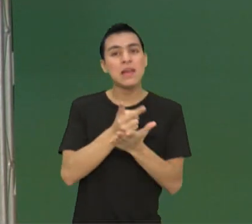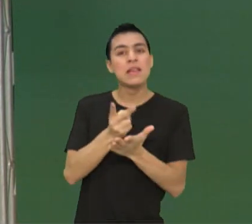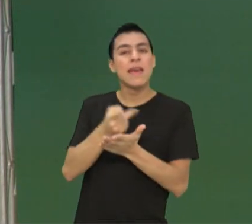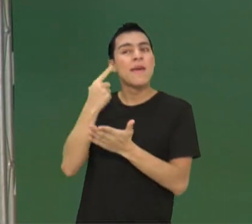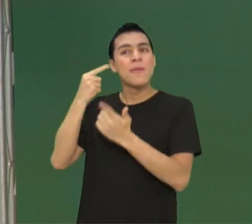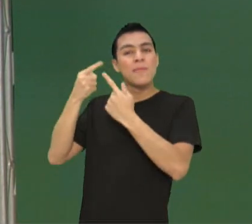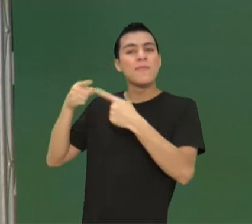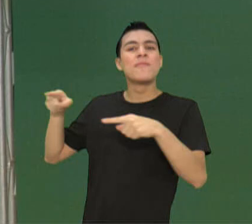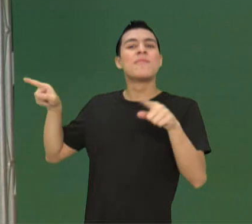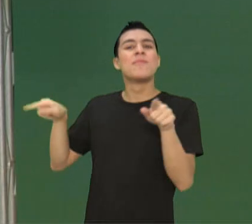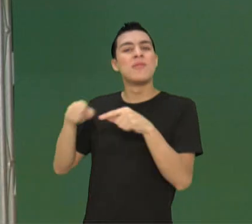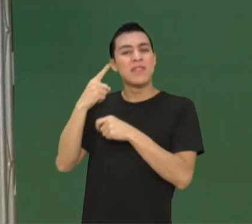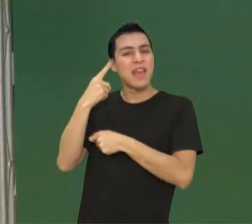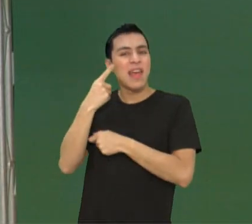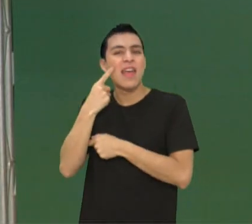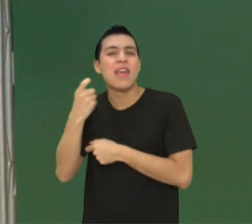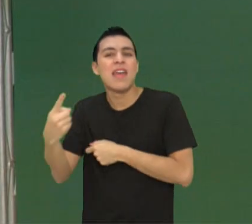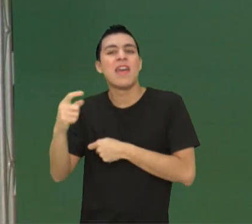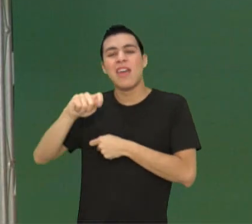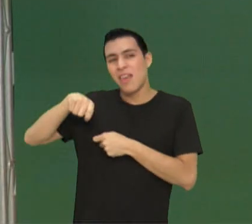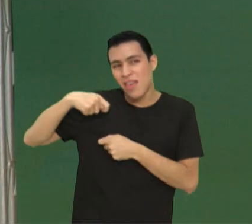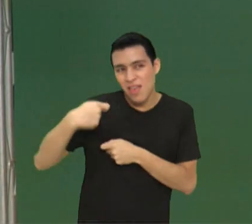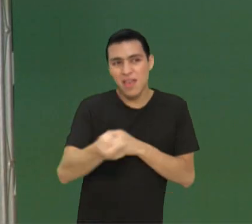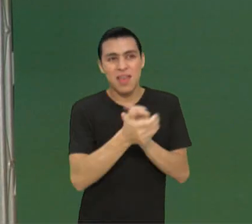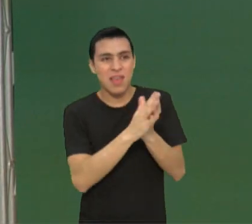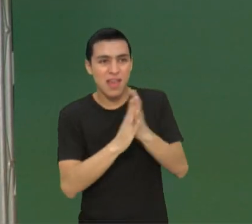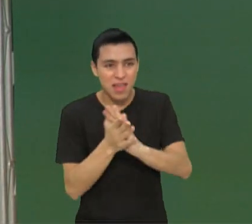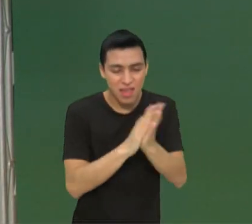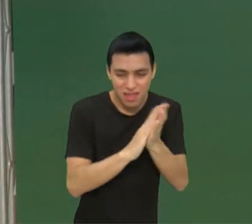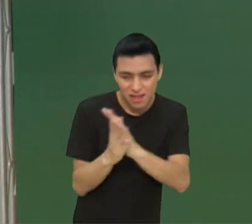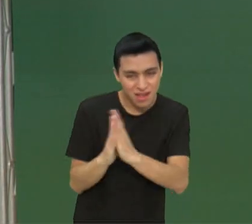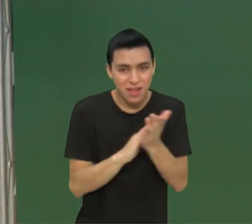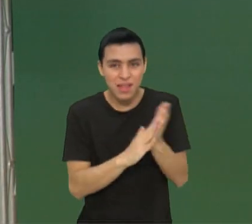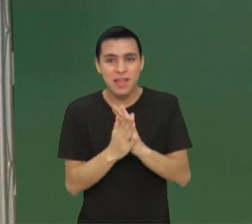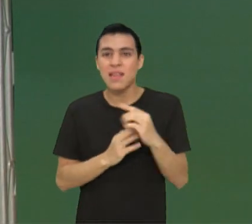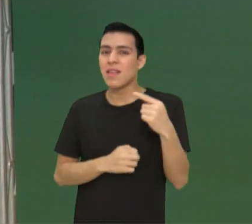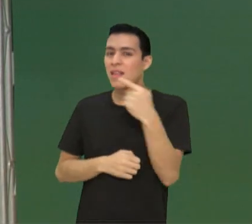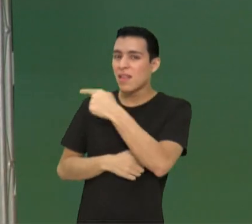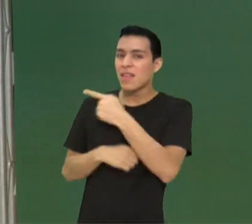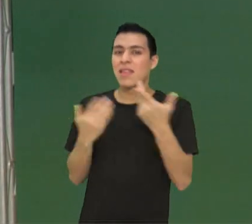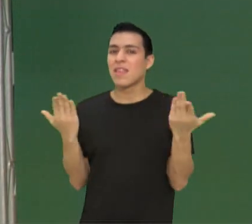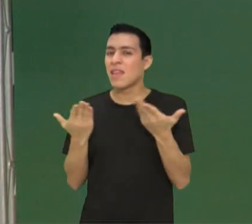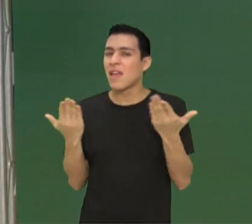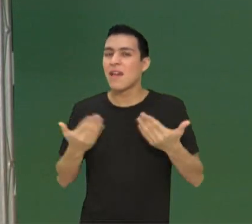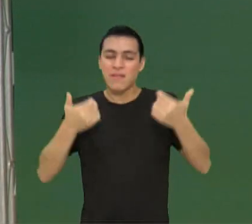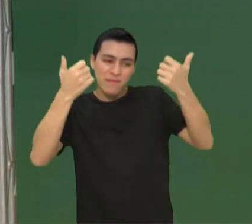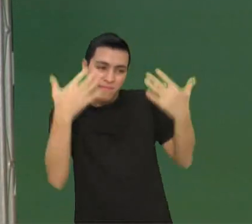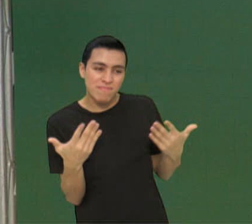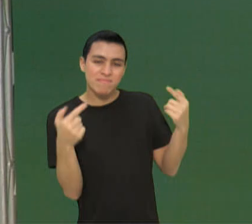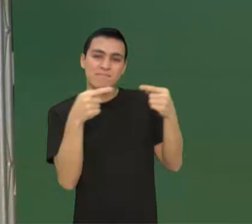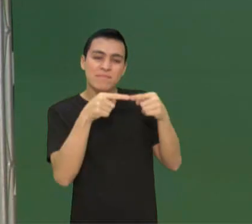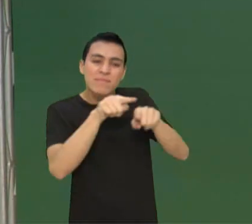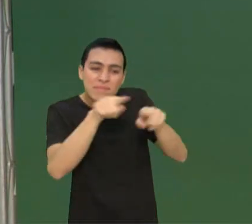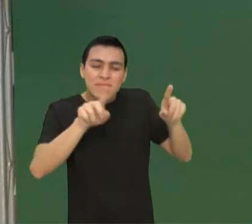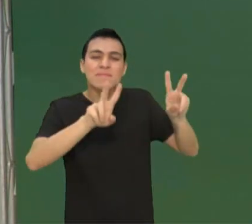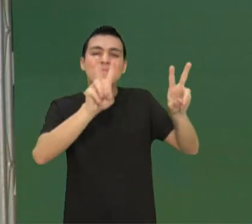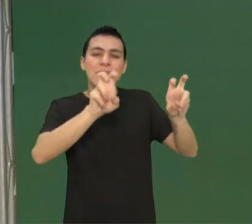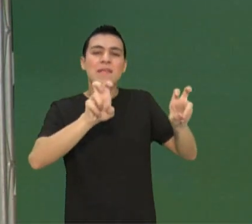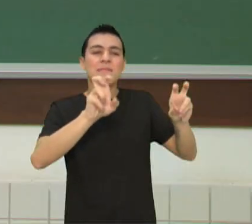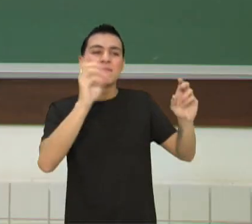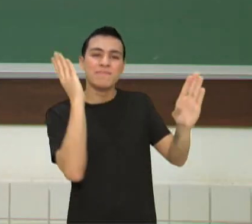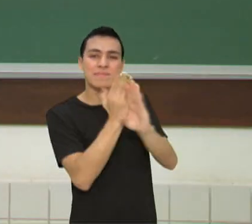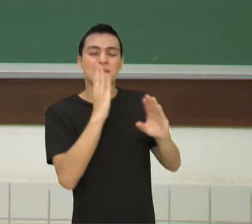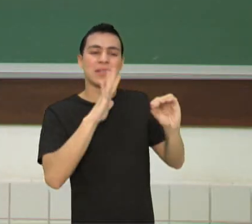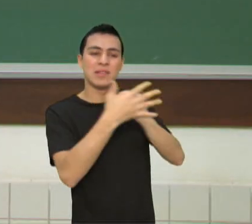música muito interessante que falava sobre lavar as mãos. E ele fez esse clipe agora para essa situação de coronavírus. O que